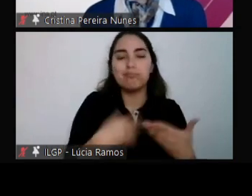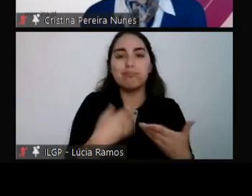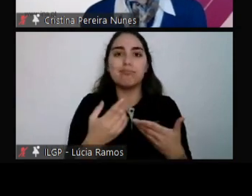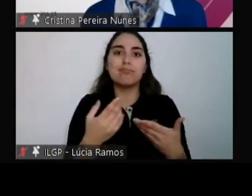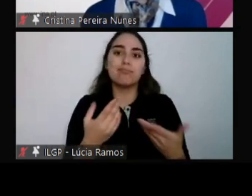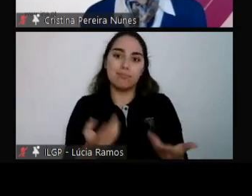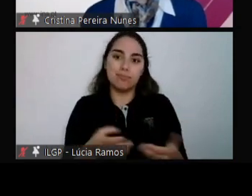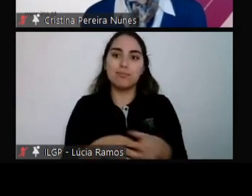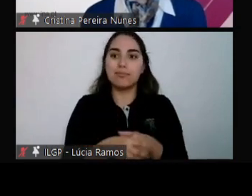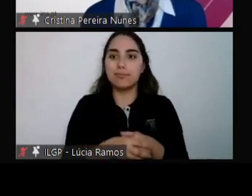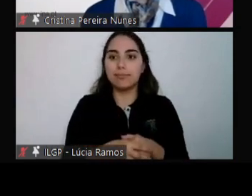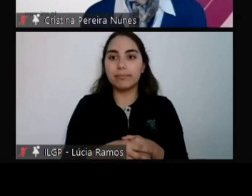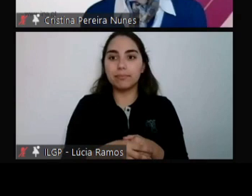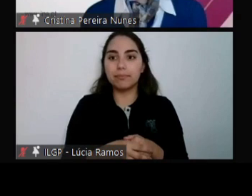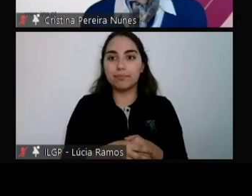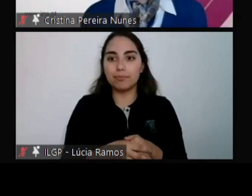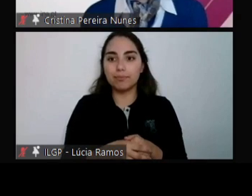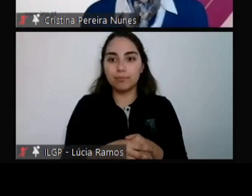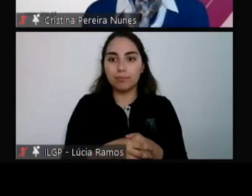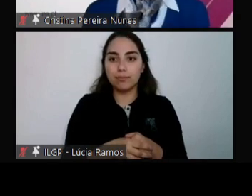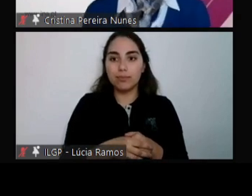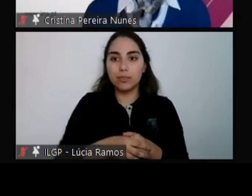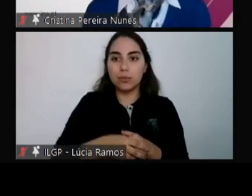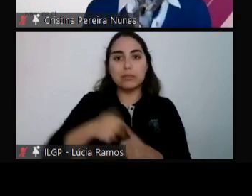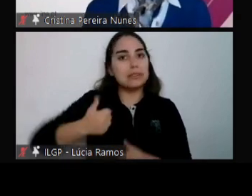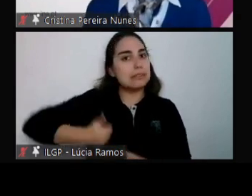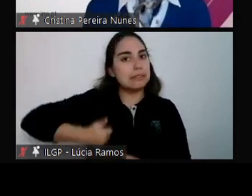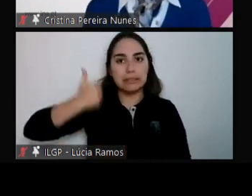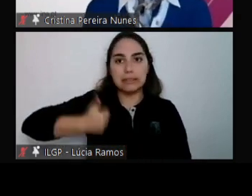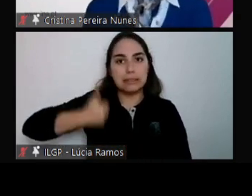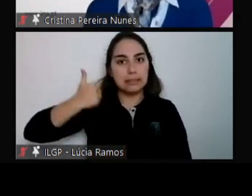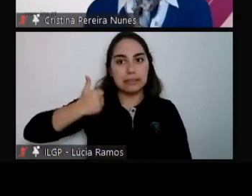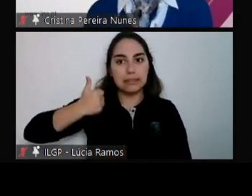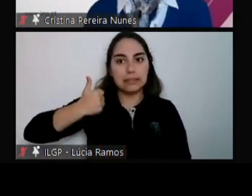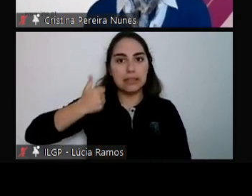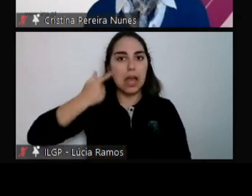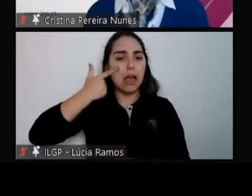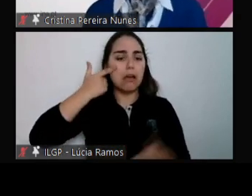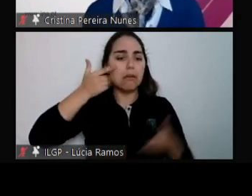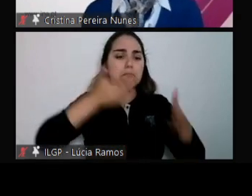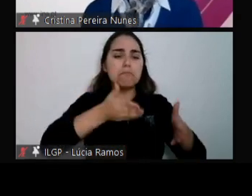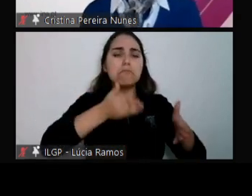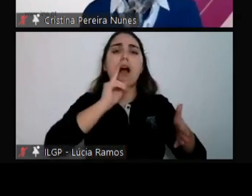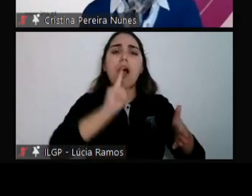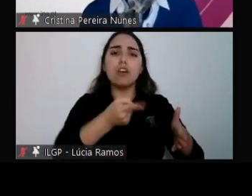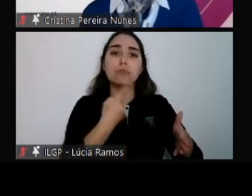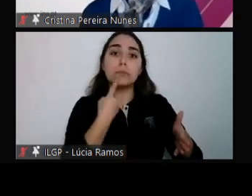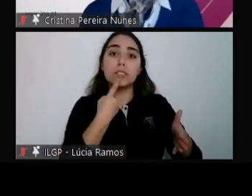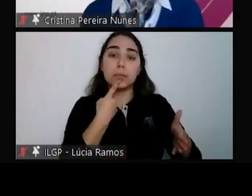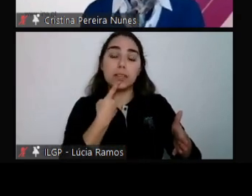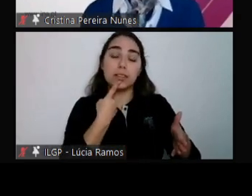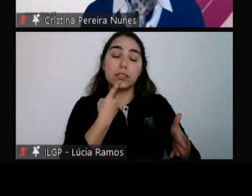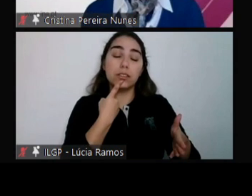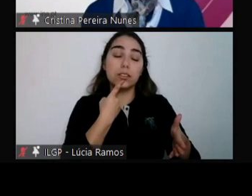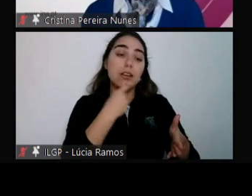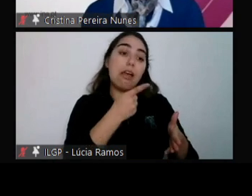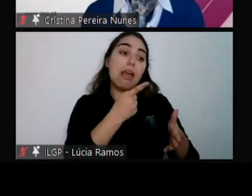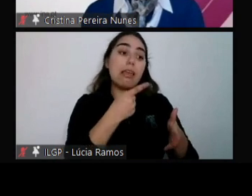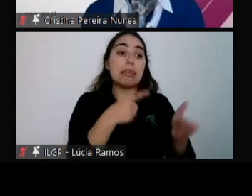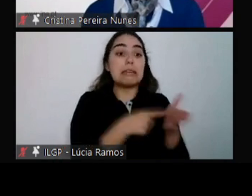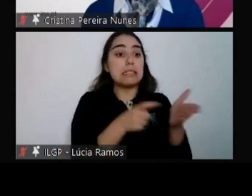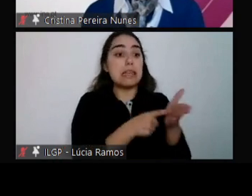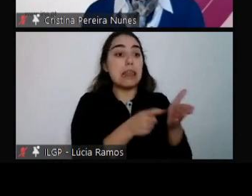que o nosso principal foco é identificar as necessidades, criar os planos e